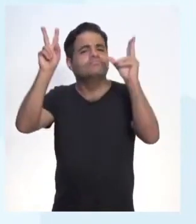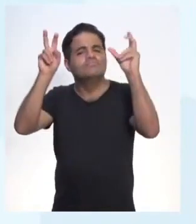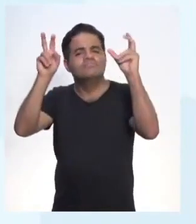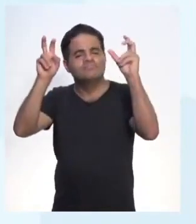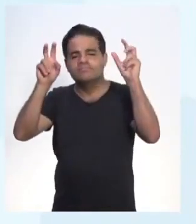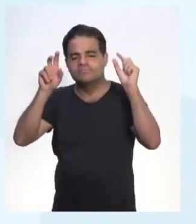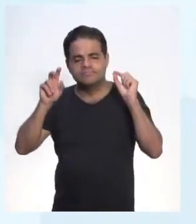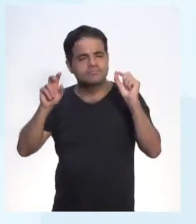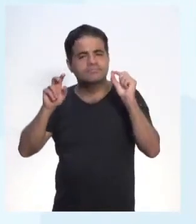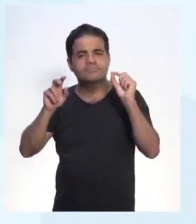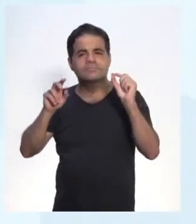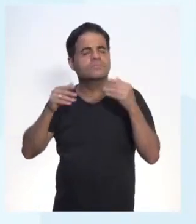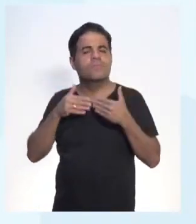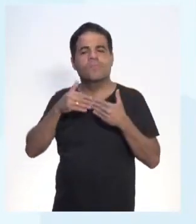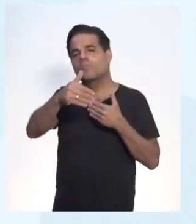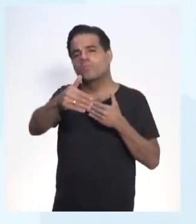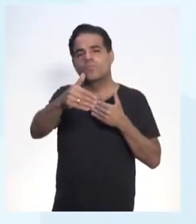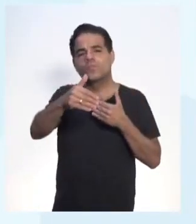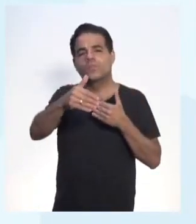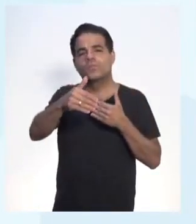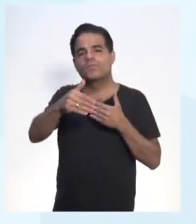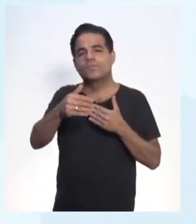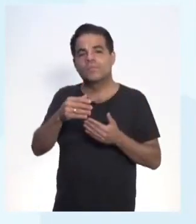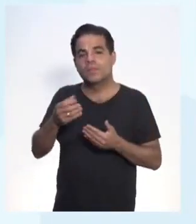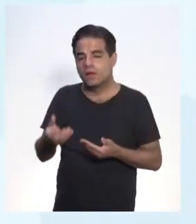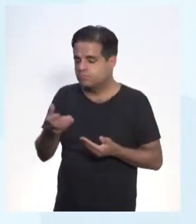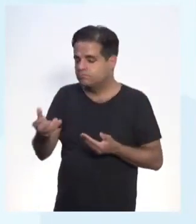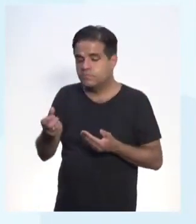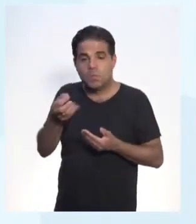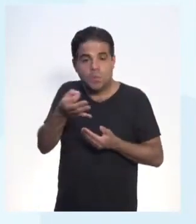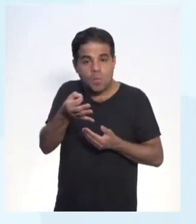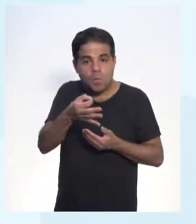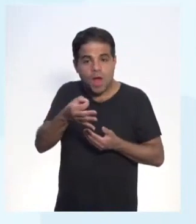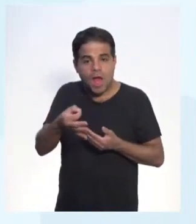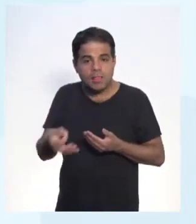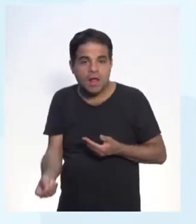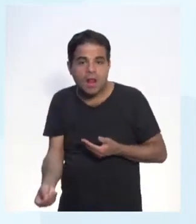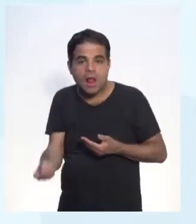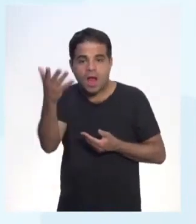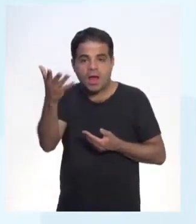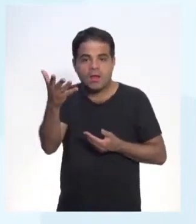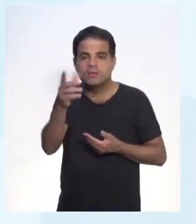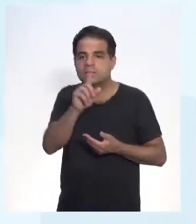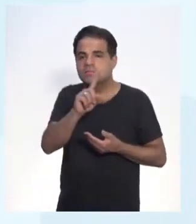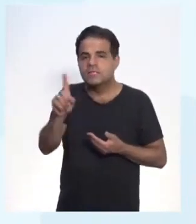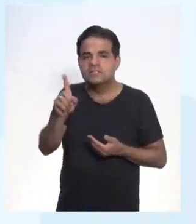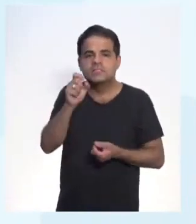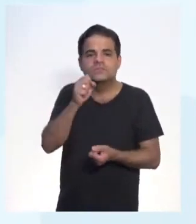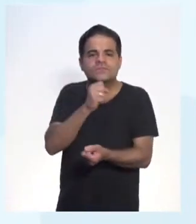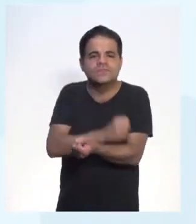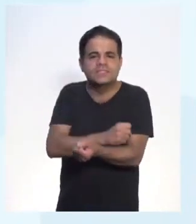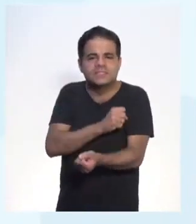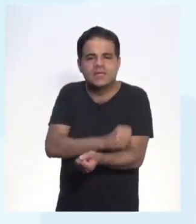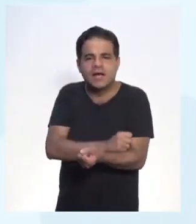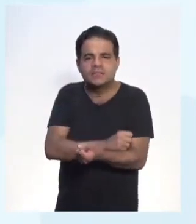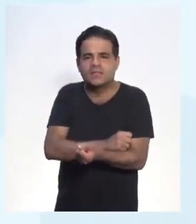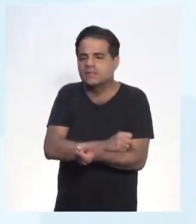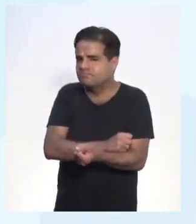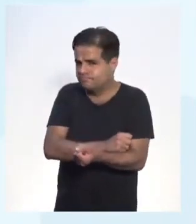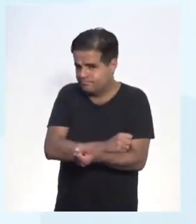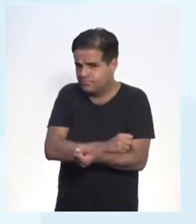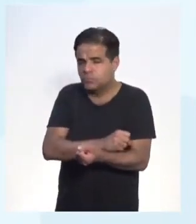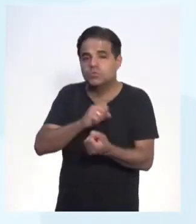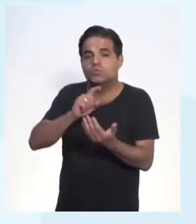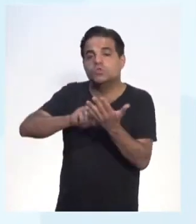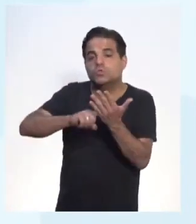para a seguinte situação: lançar uma moeda não viciada, ou seja,